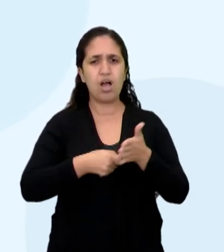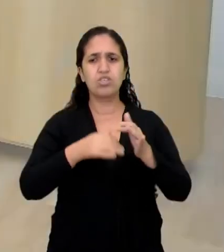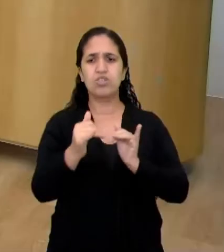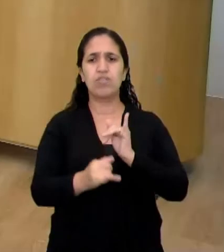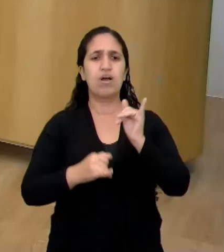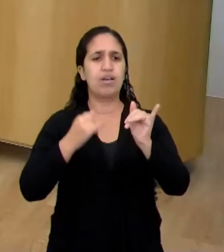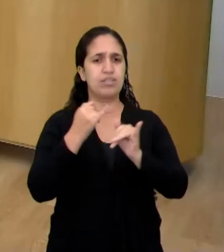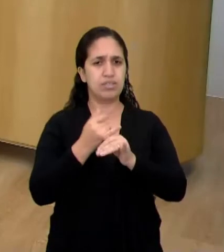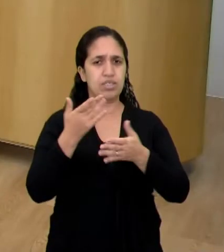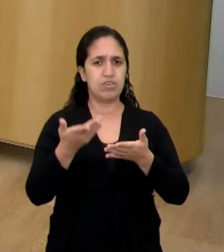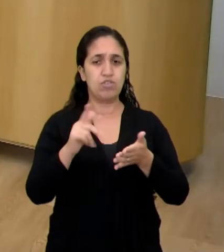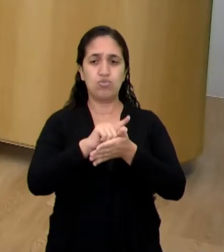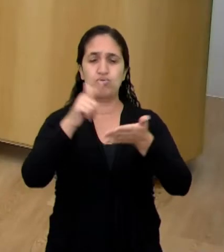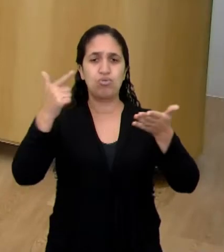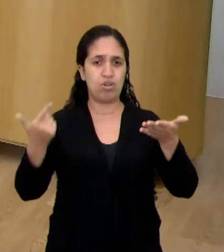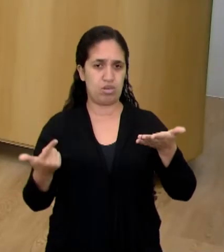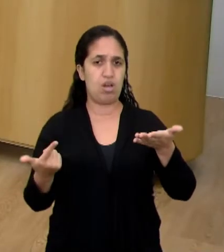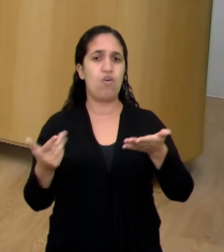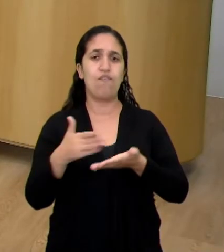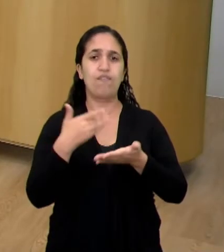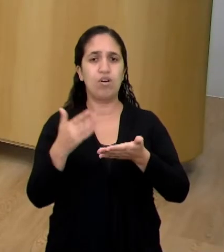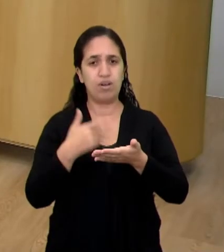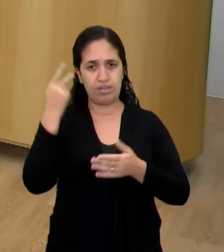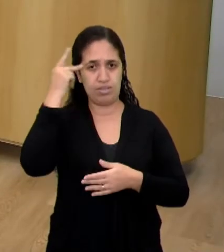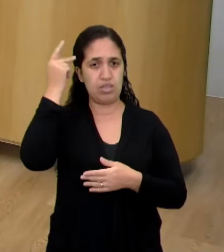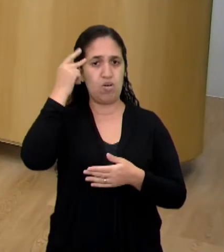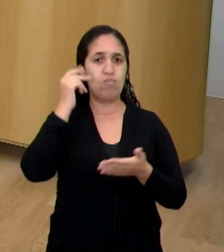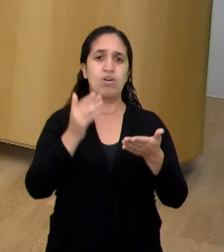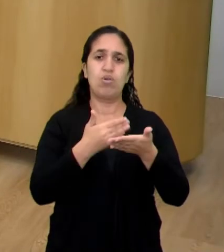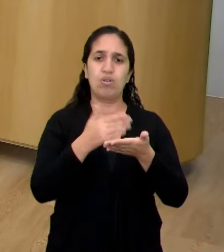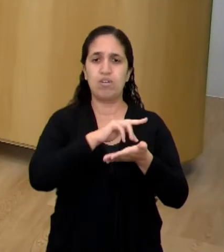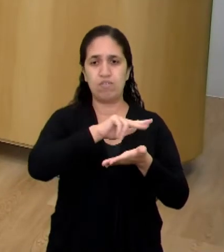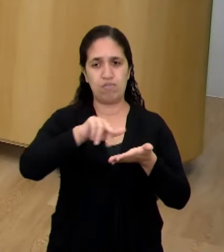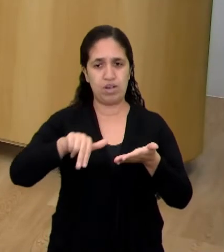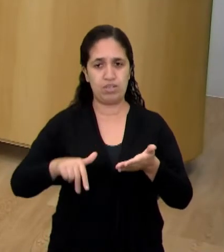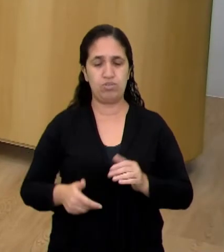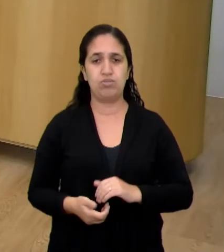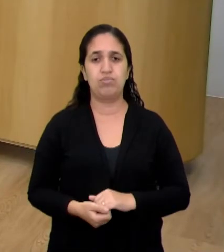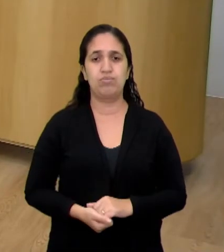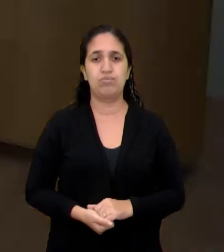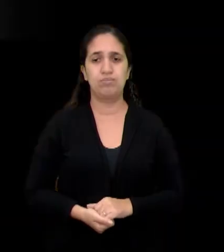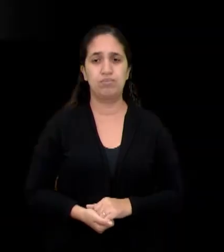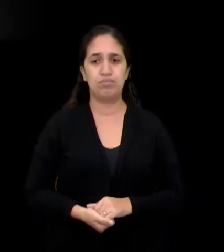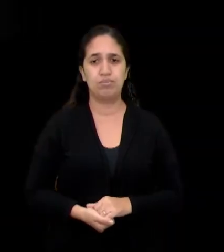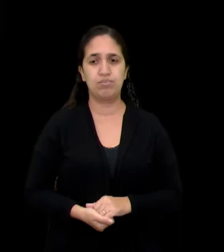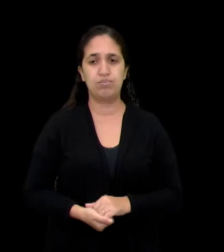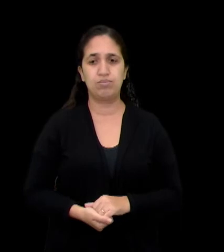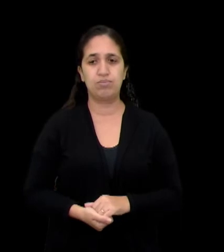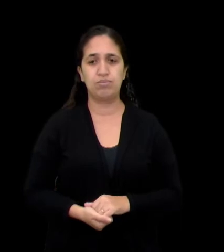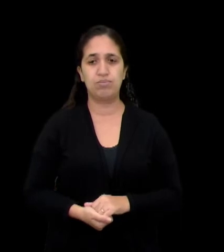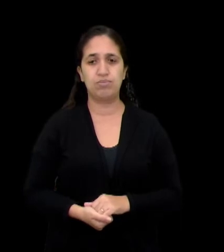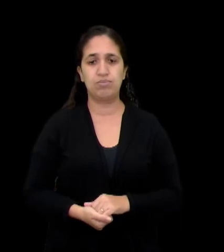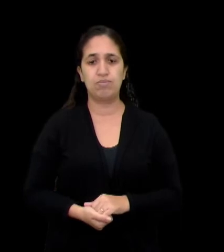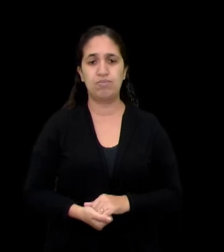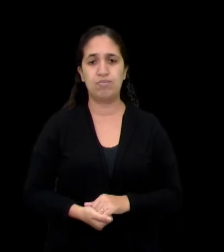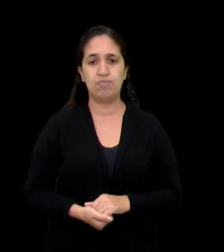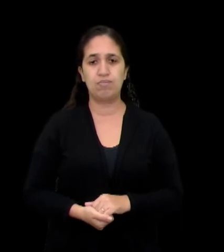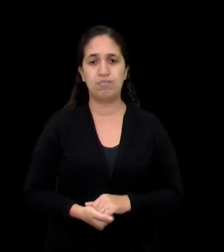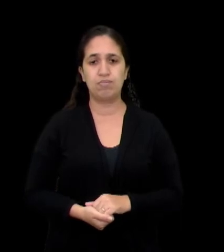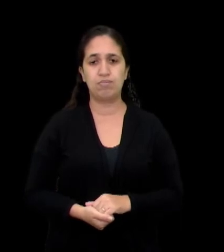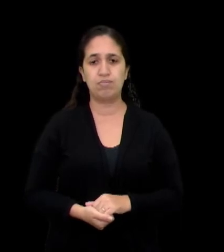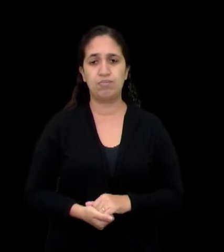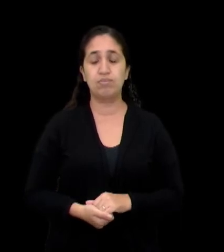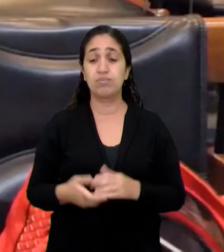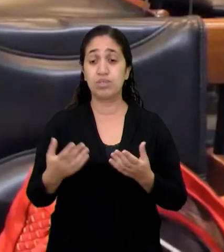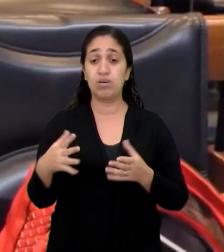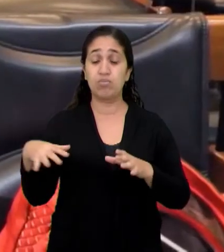Folha de São Paulo. Tem vários livros aí, né? Vamos assistir ao vídeo da Djamila. É importante a população negra